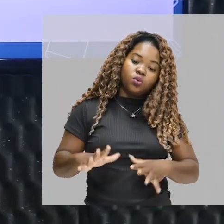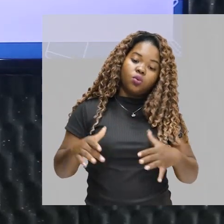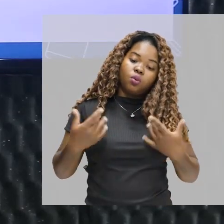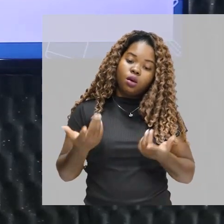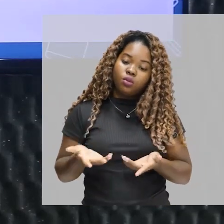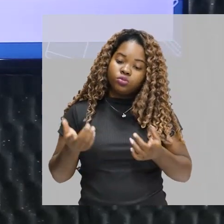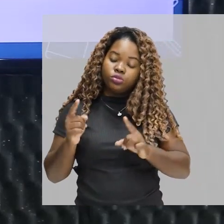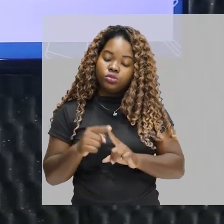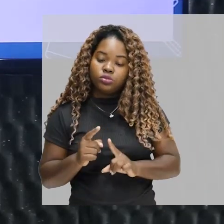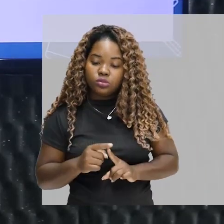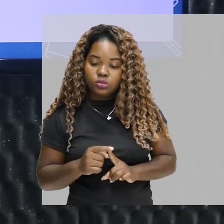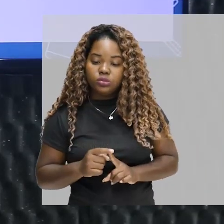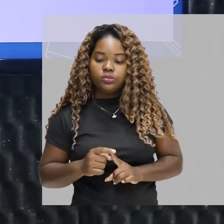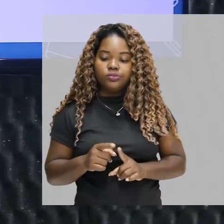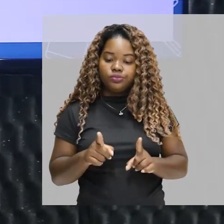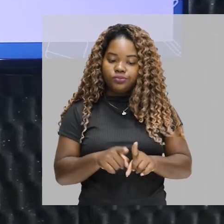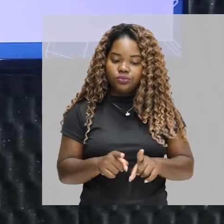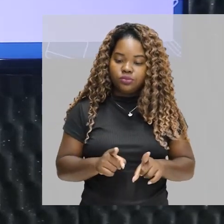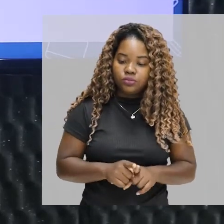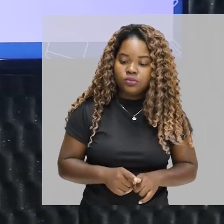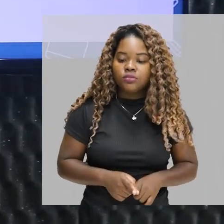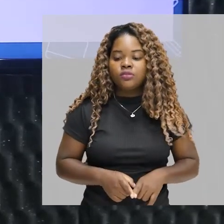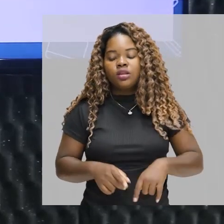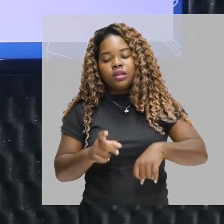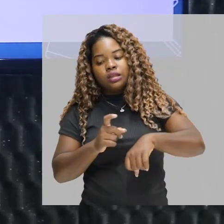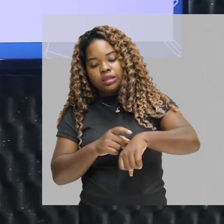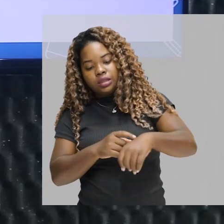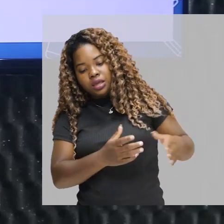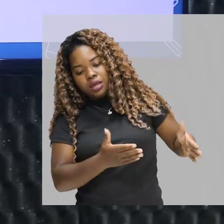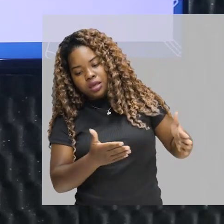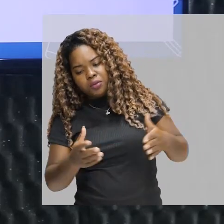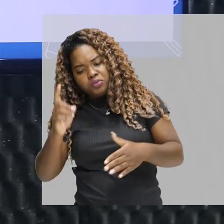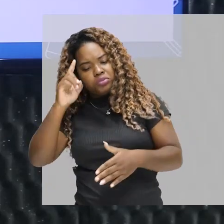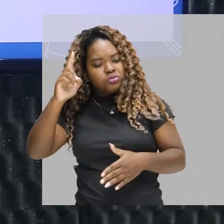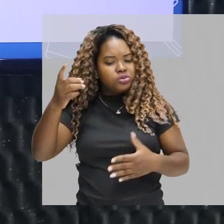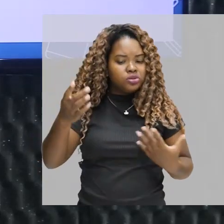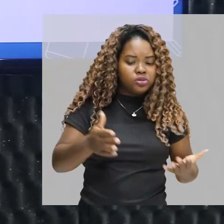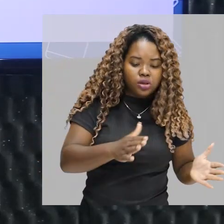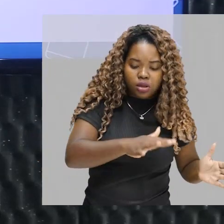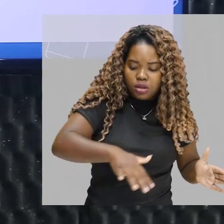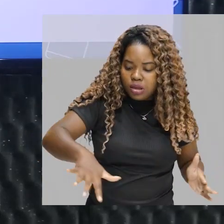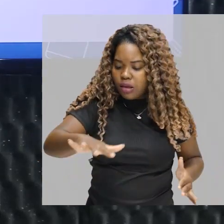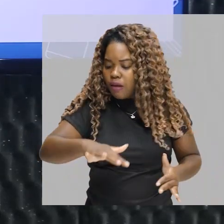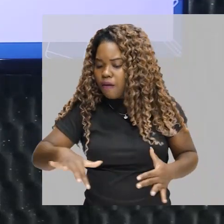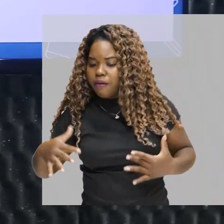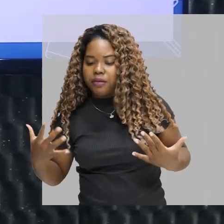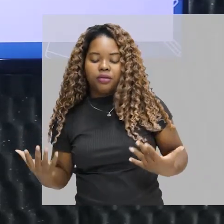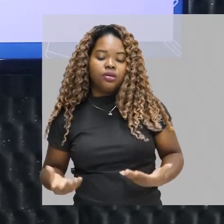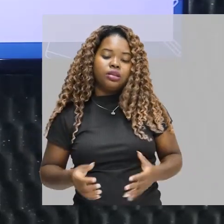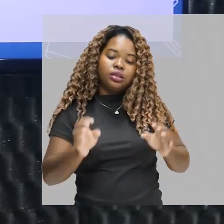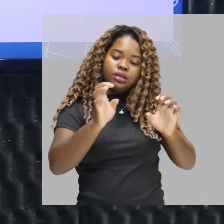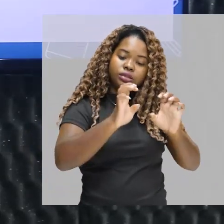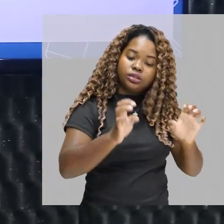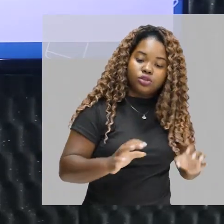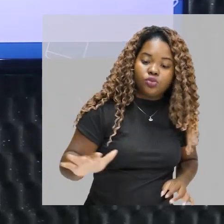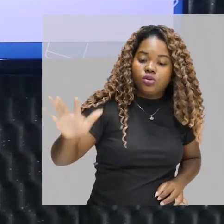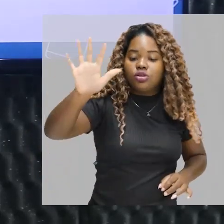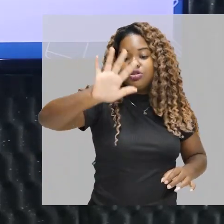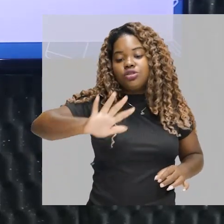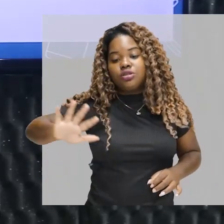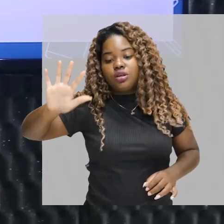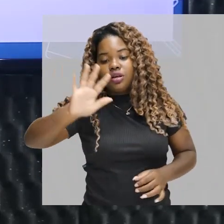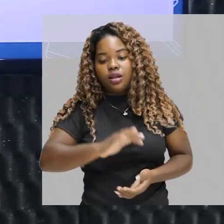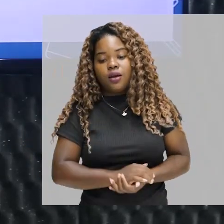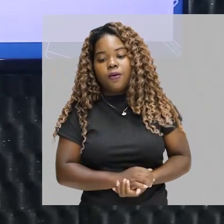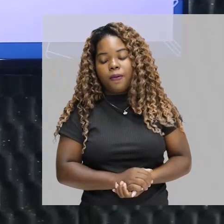dentro de uma narrativa? O tempo, o espaço. Nós vamos falar da estrutura